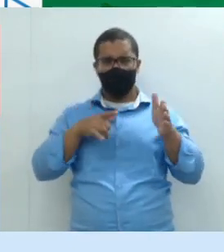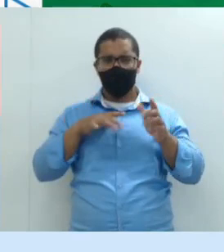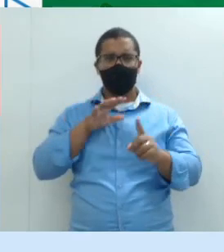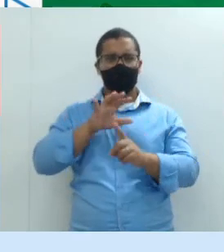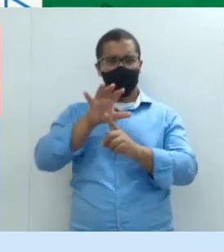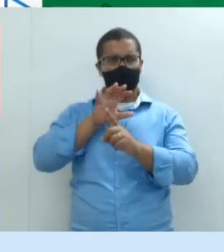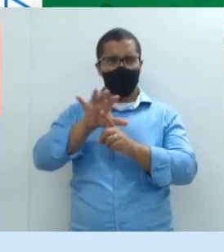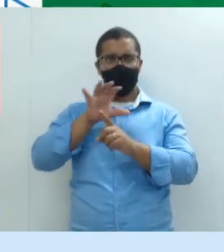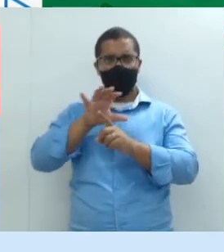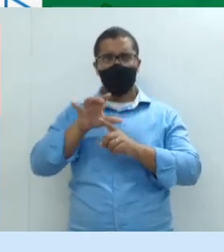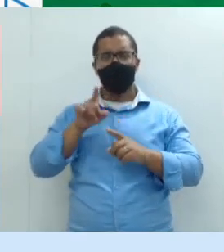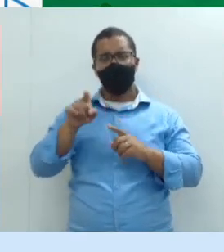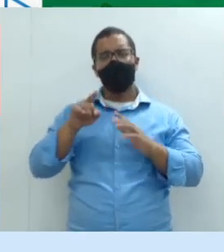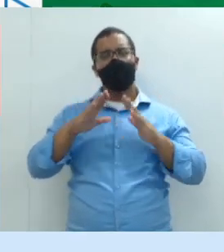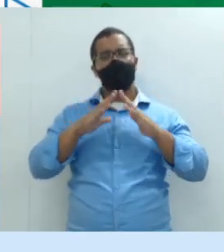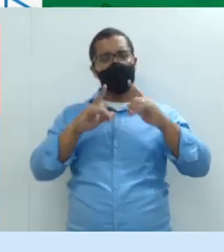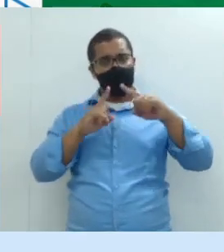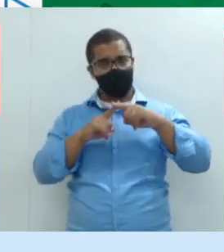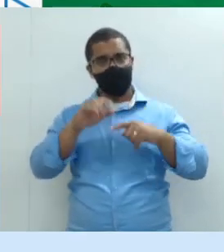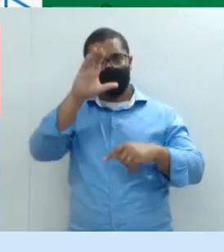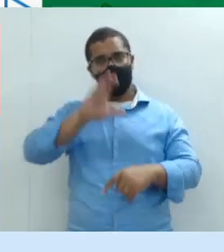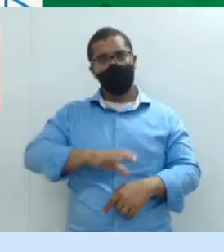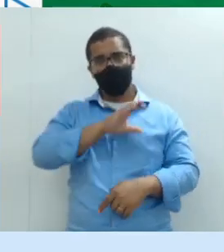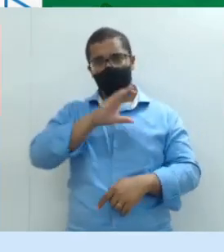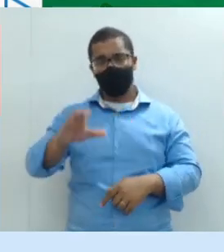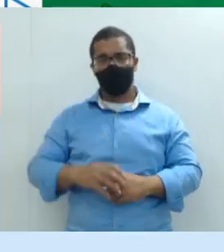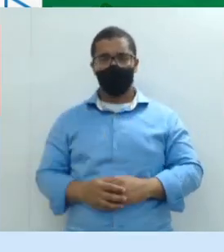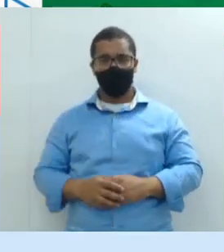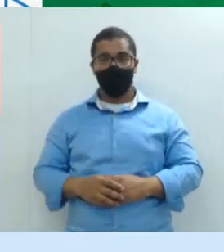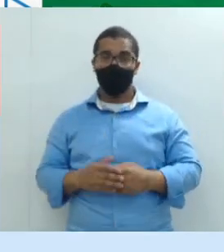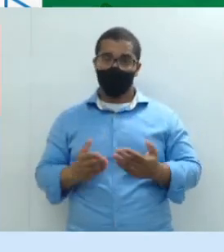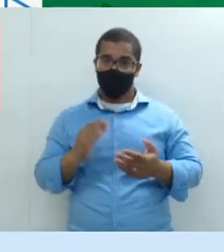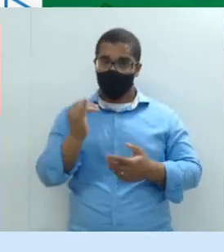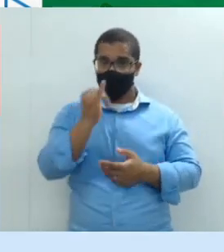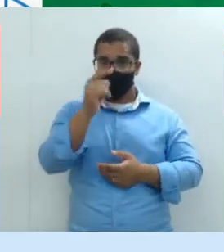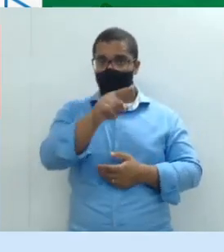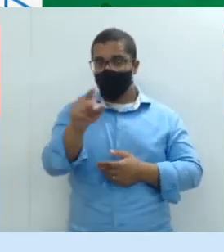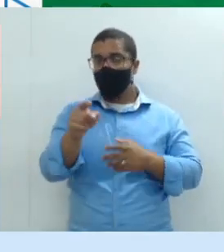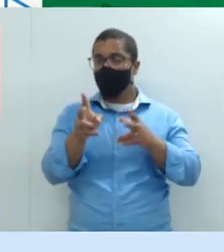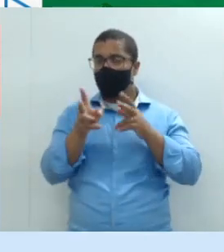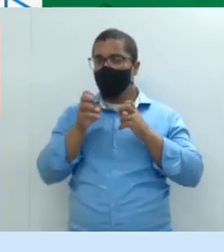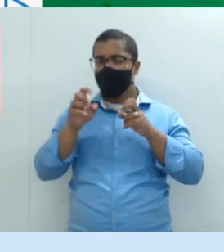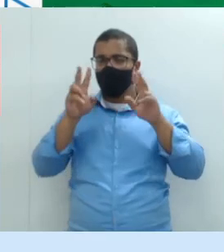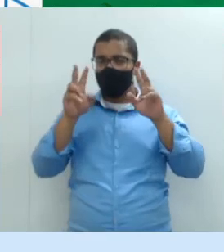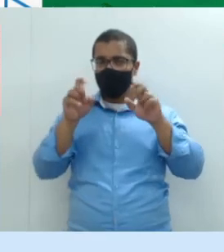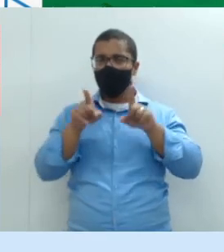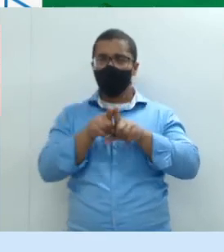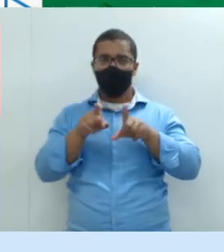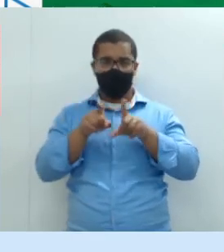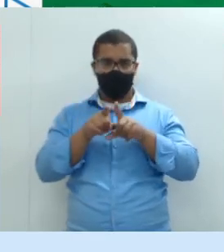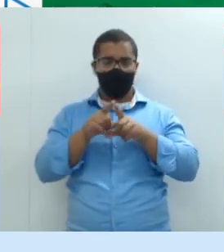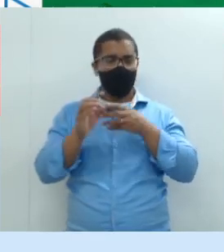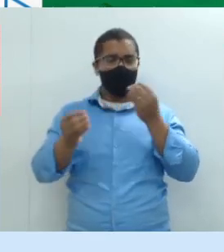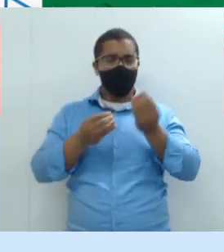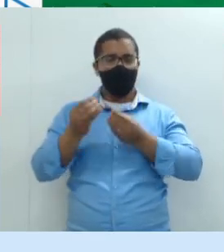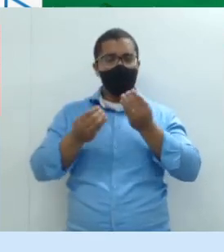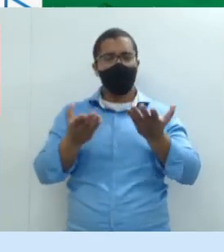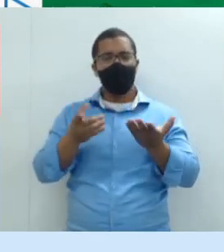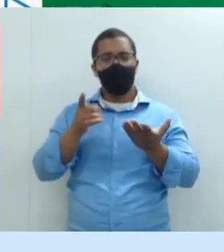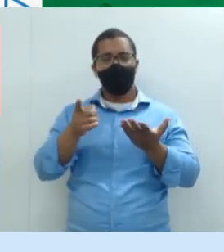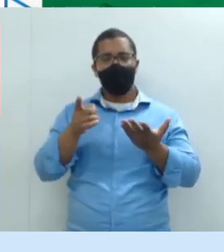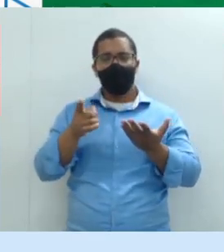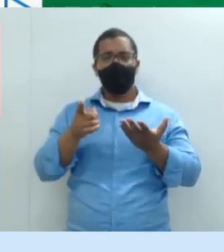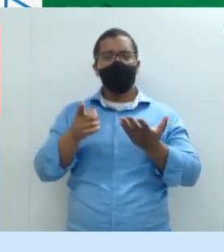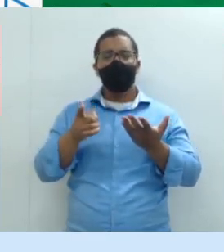da Igreja Católica, do Império na Igreja Católica. Então é importante você observar esse assunto também. Como? Né, a questão das